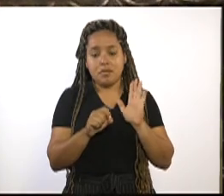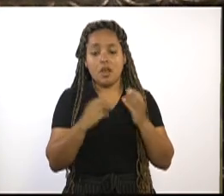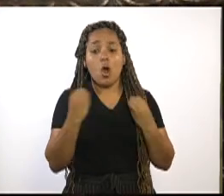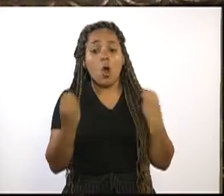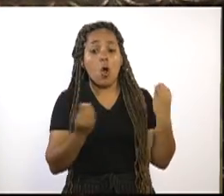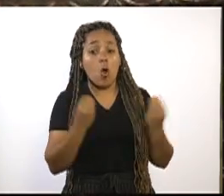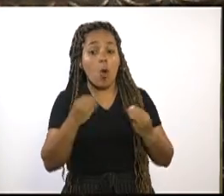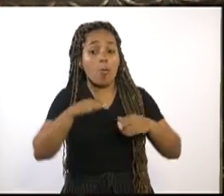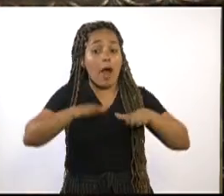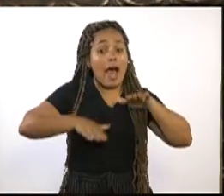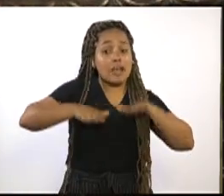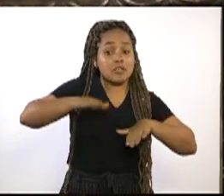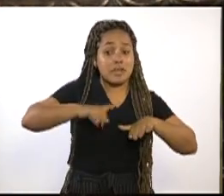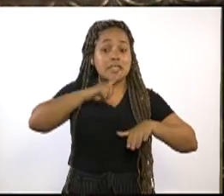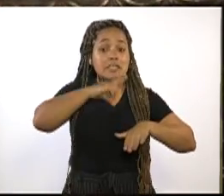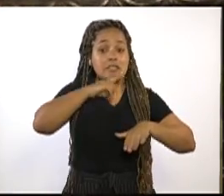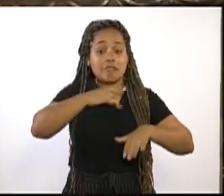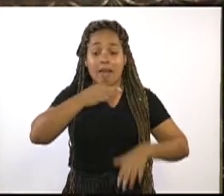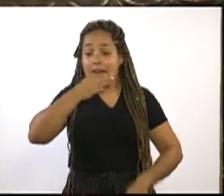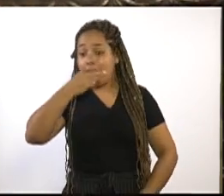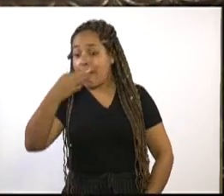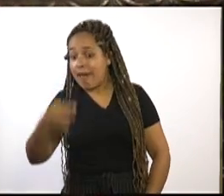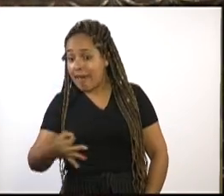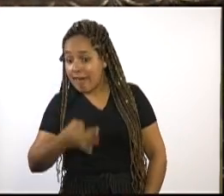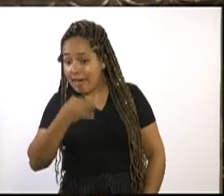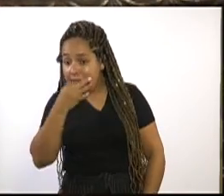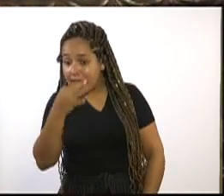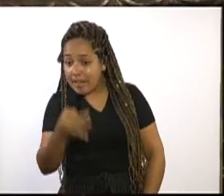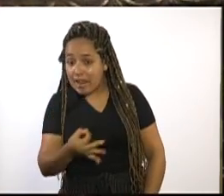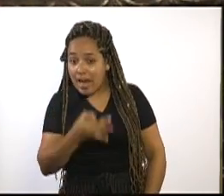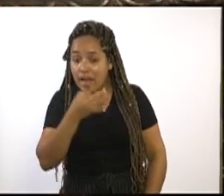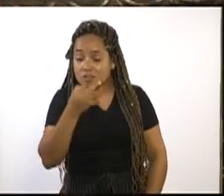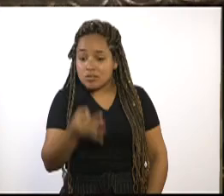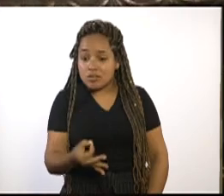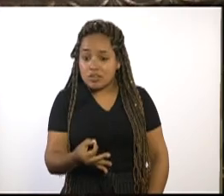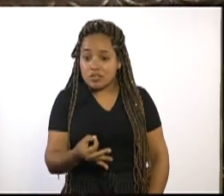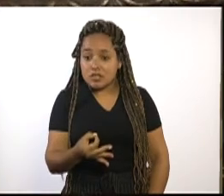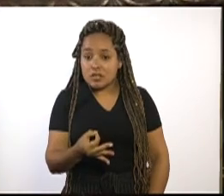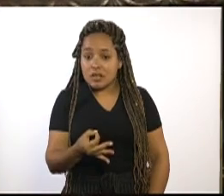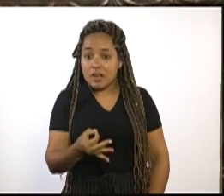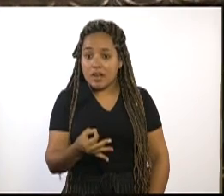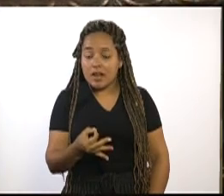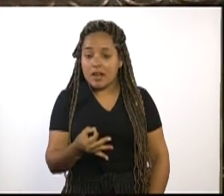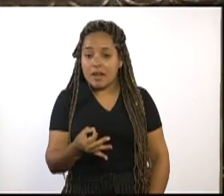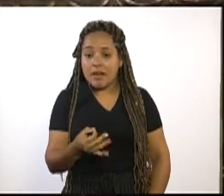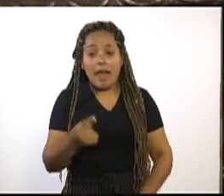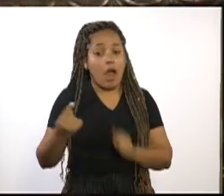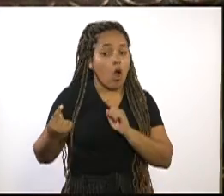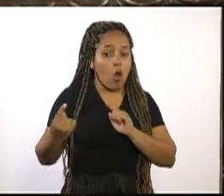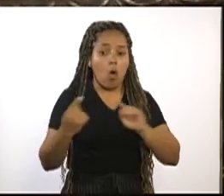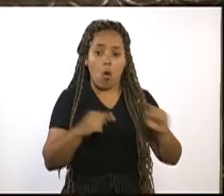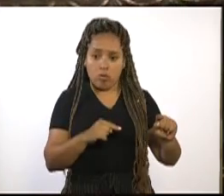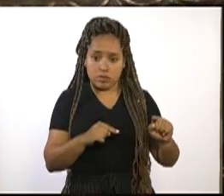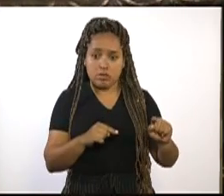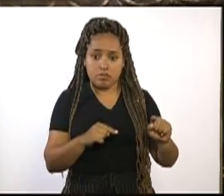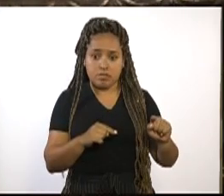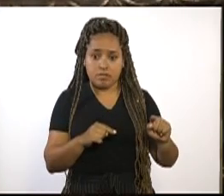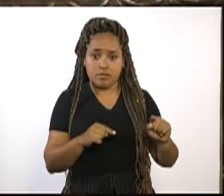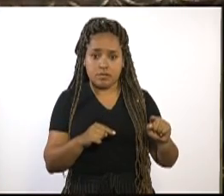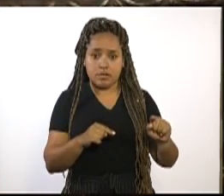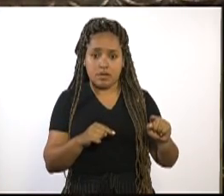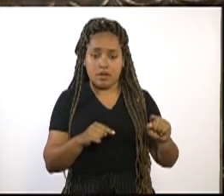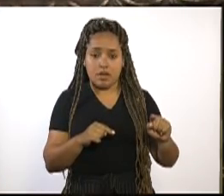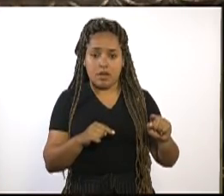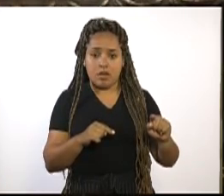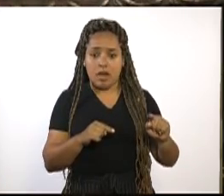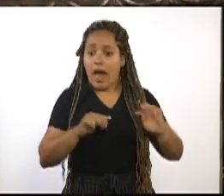vezes existem arautos da moralidade que atacam sem